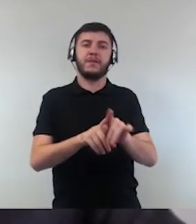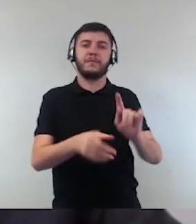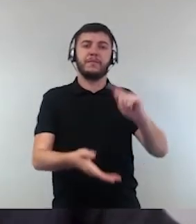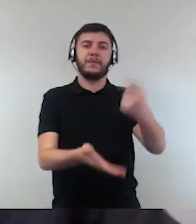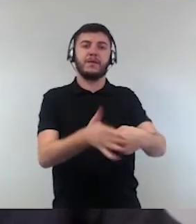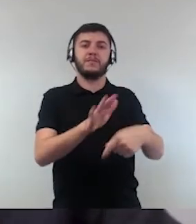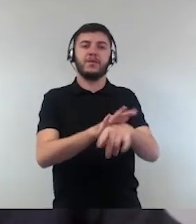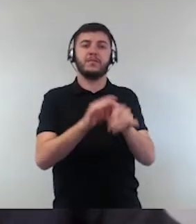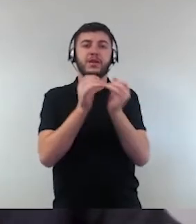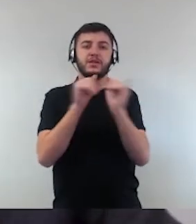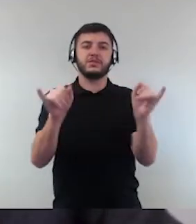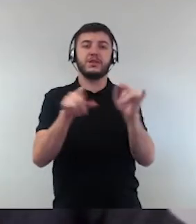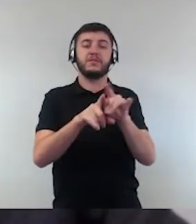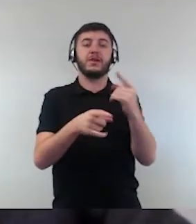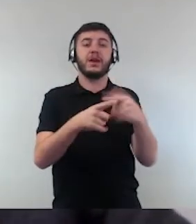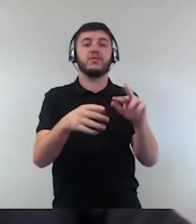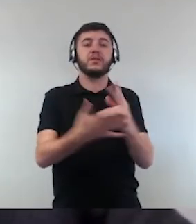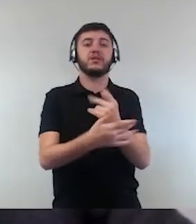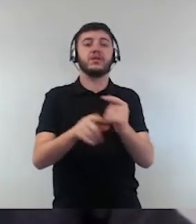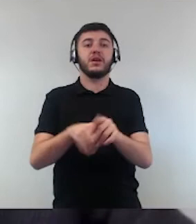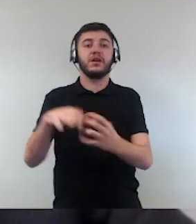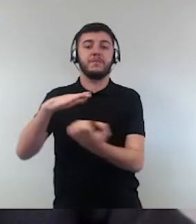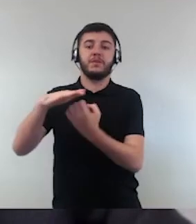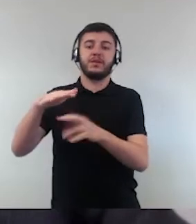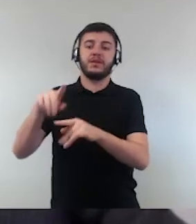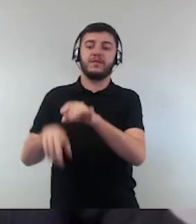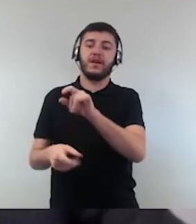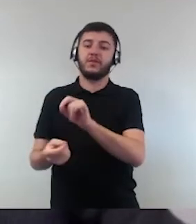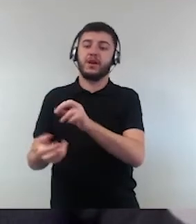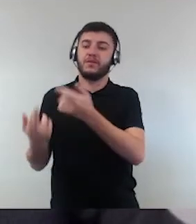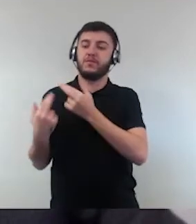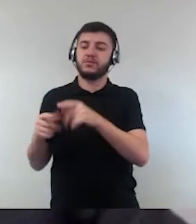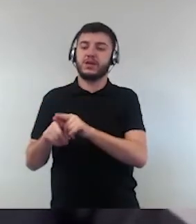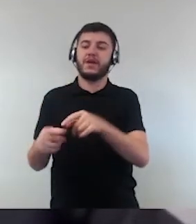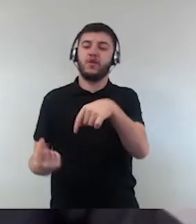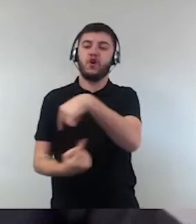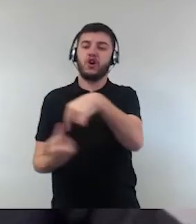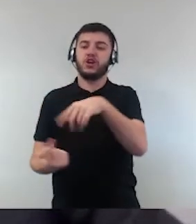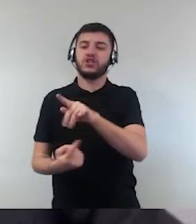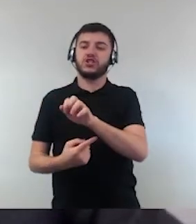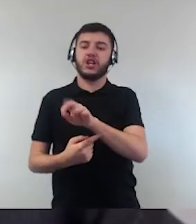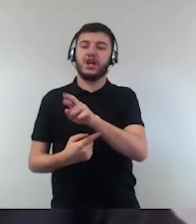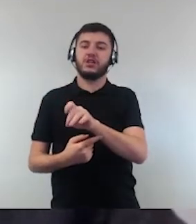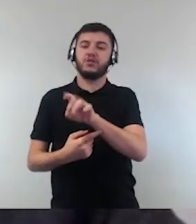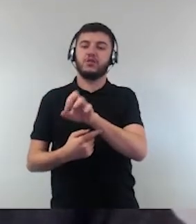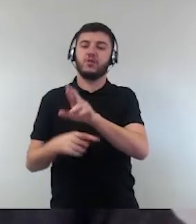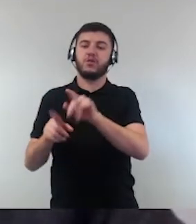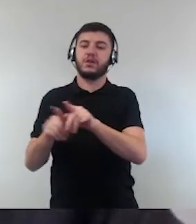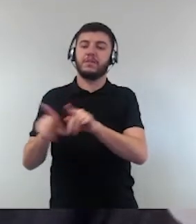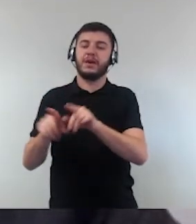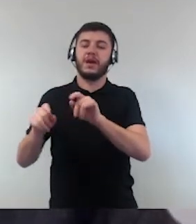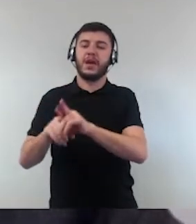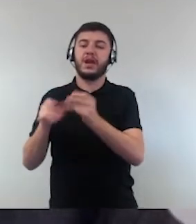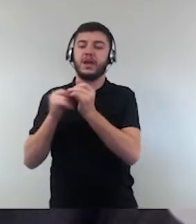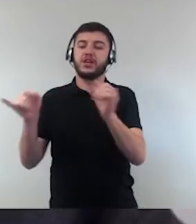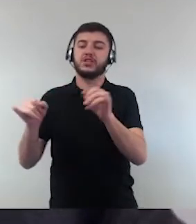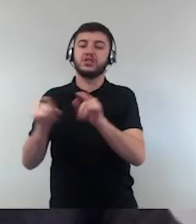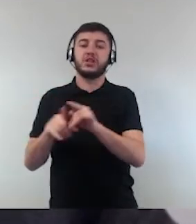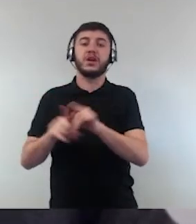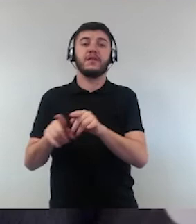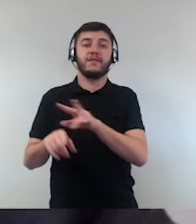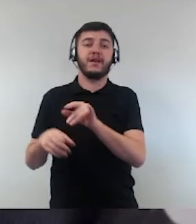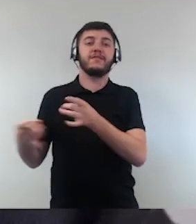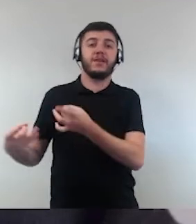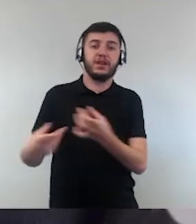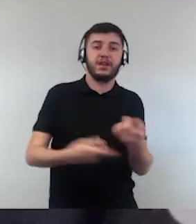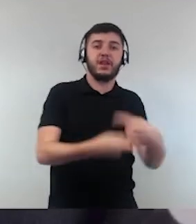estão comprando energia da geradora, mas não receberam dos consumidores, porque eles não consumiram. Então, ficaram com um déficit de caixa das distribuidoras